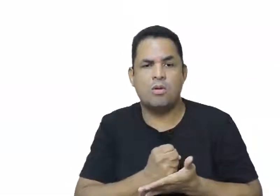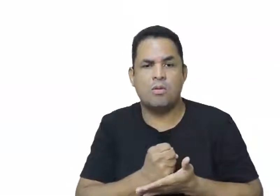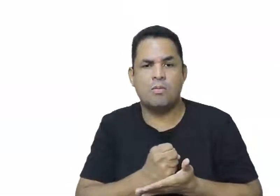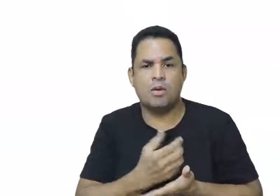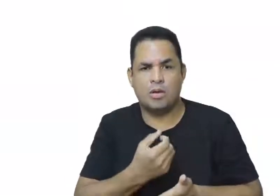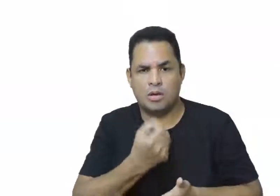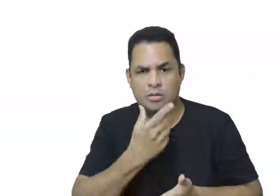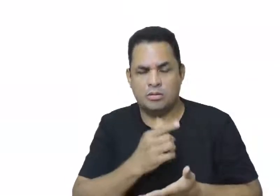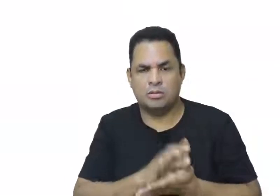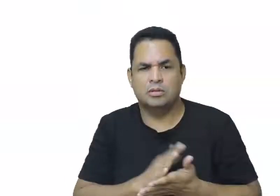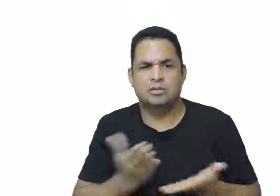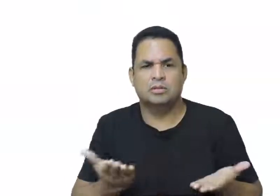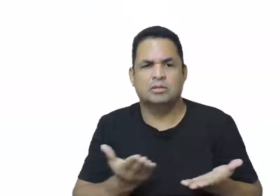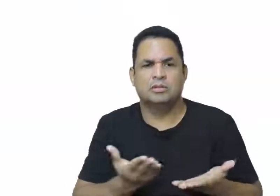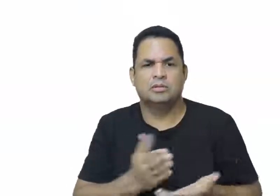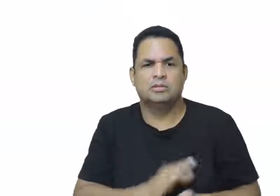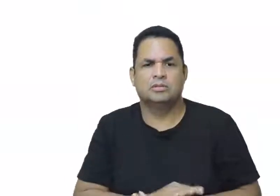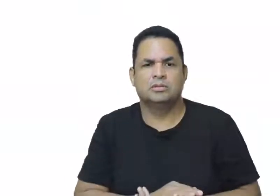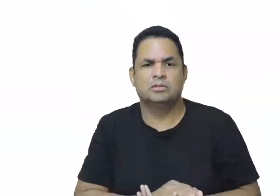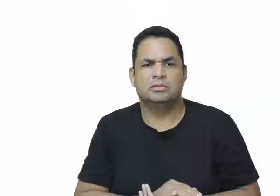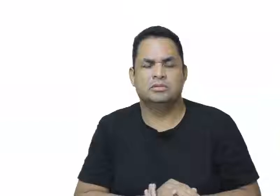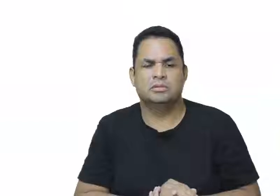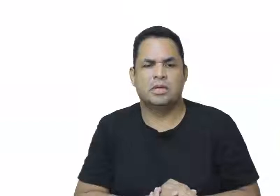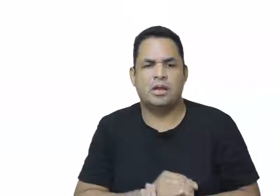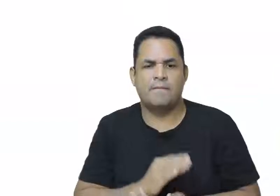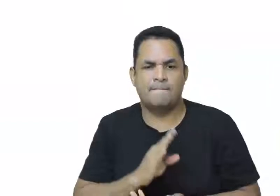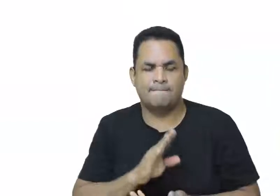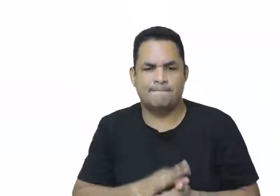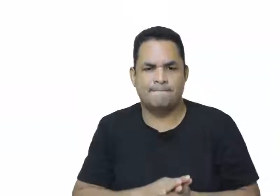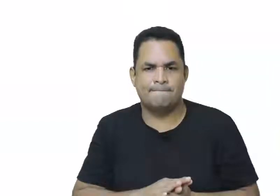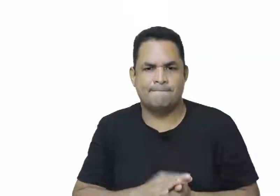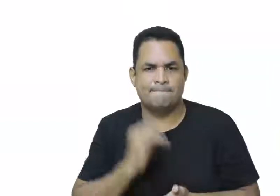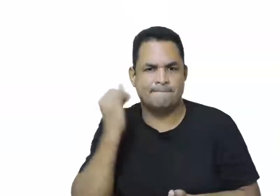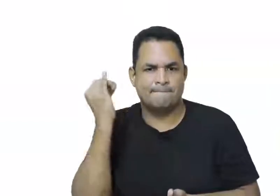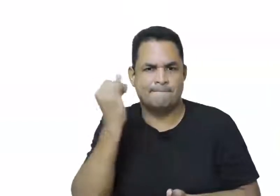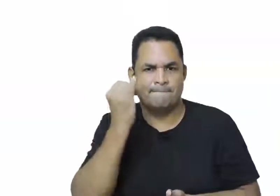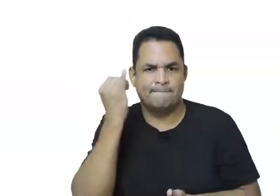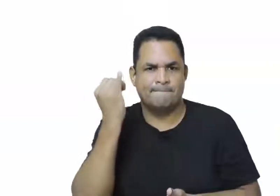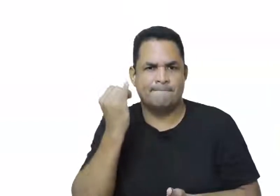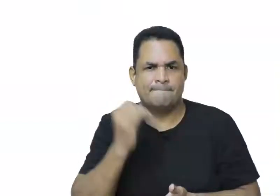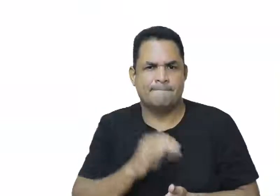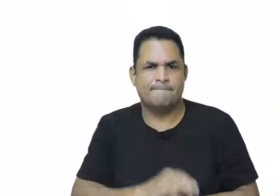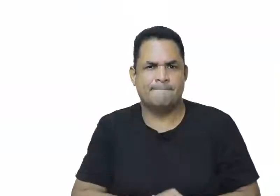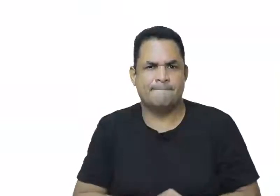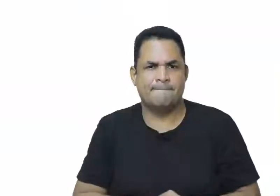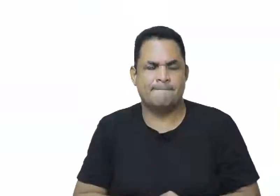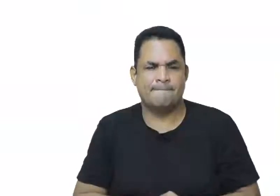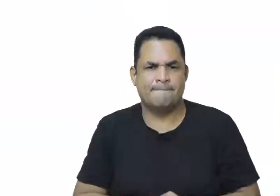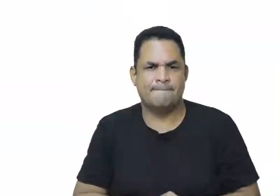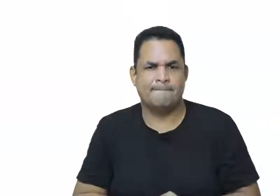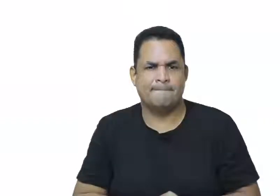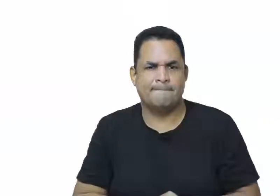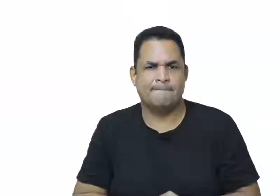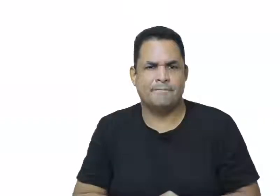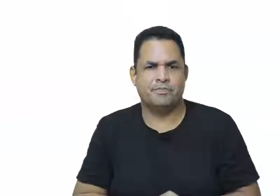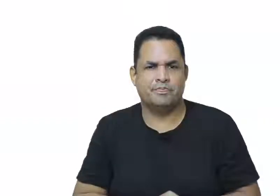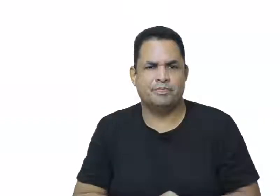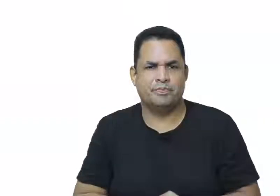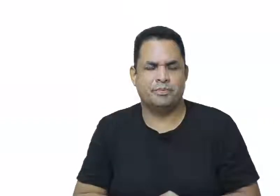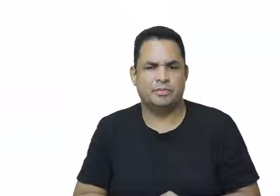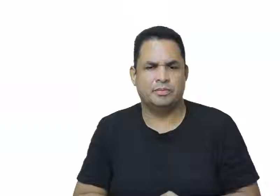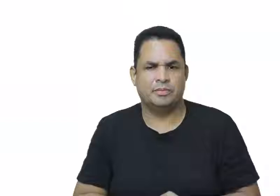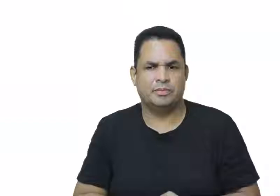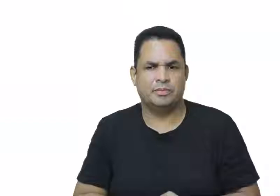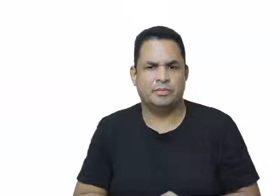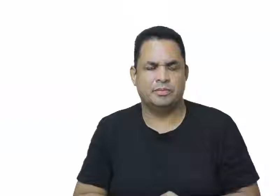indústria farmacêutica, o grande destaque é aí a indústria que nós temos hoje, a indústria de